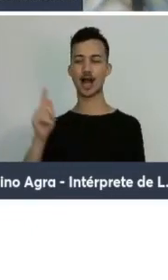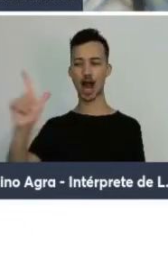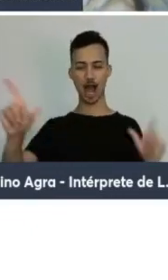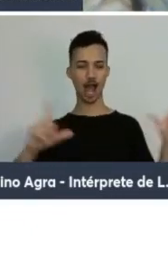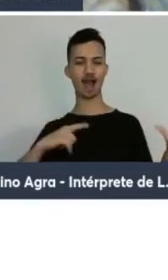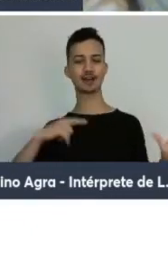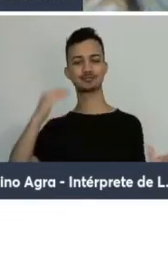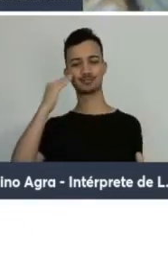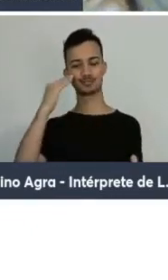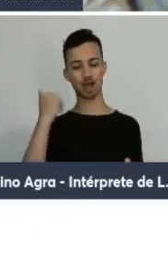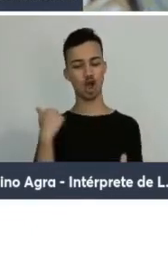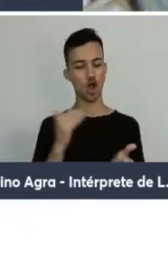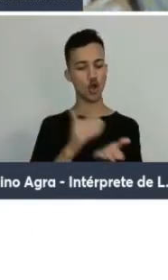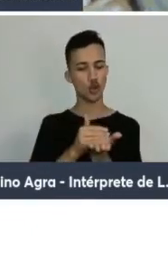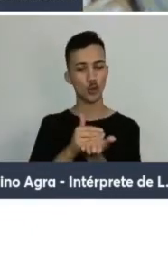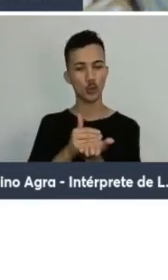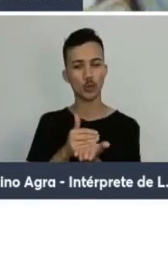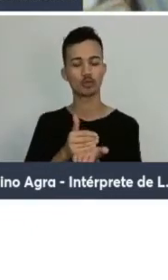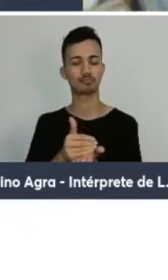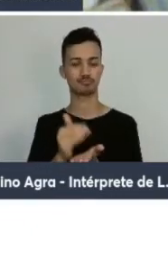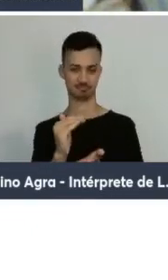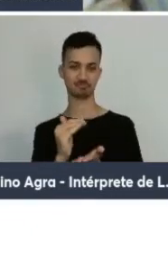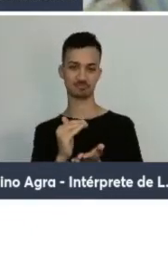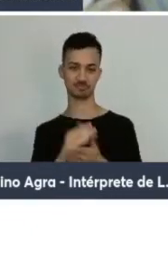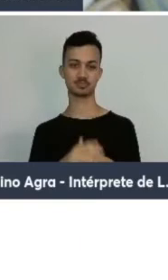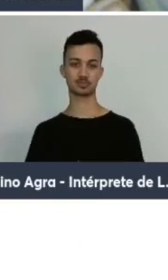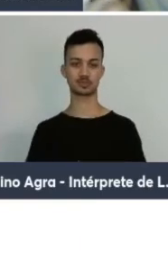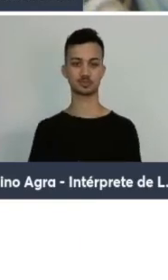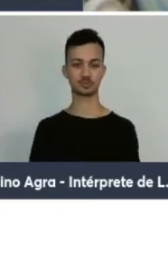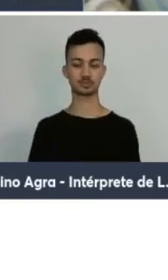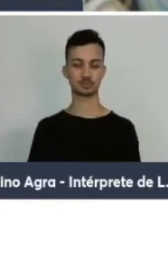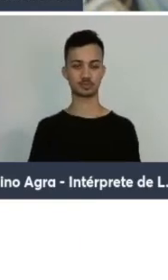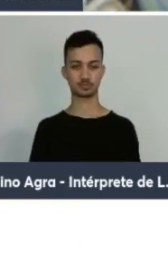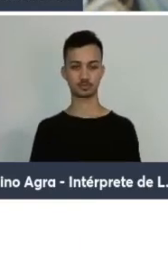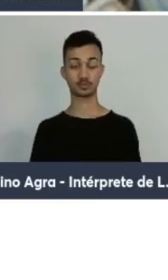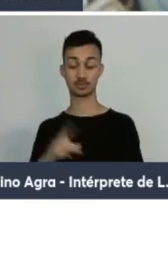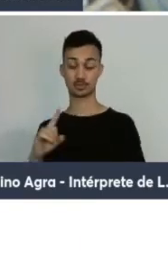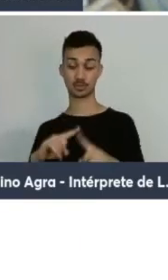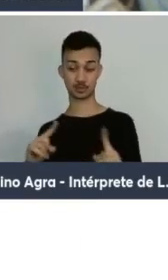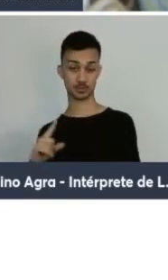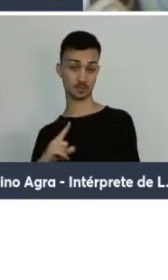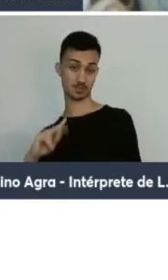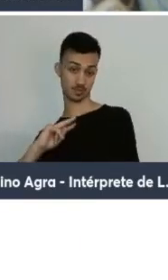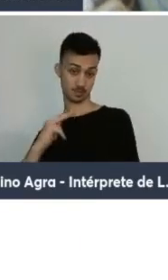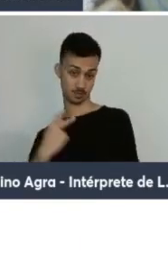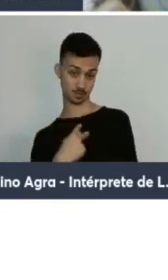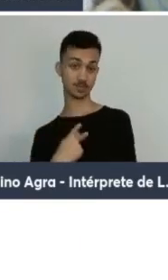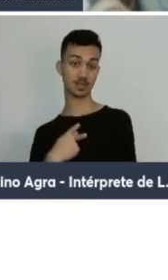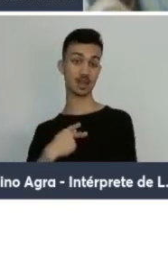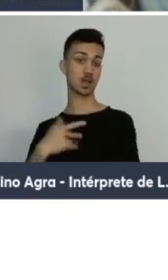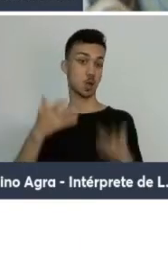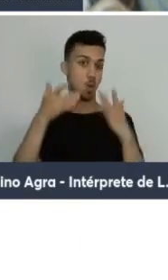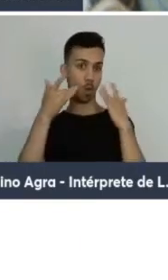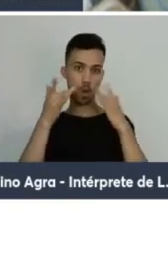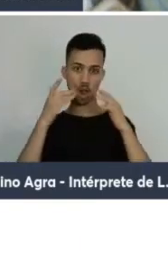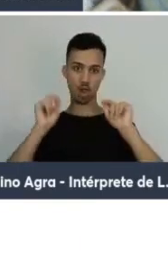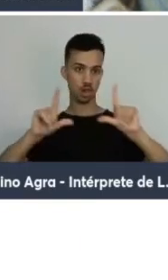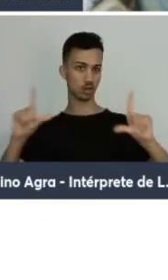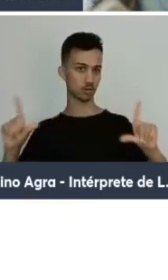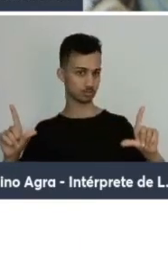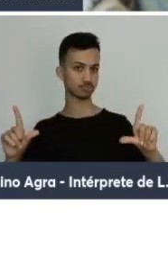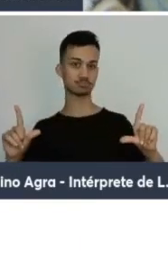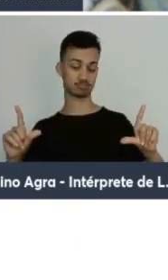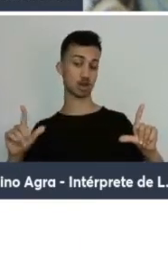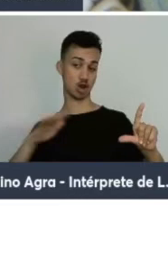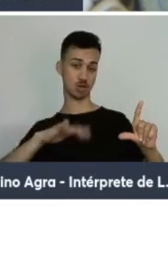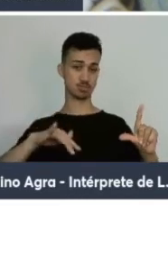começou o miolinho dessa, do lado das mulheres. Uhum. As travestis faziam esse espetáculo, assim, show dela dentro do boate,